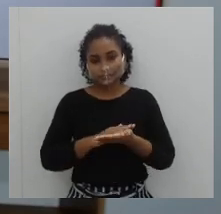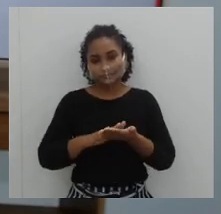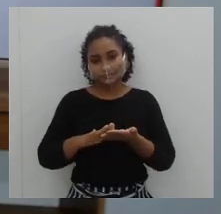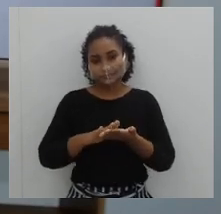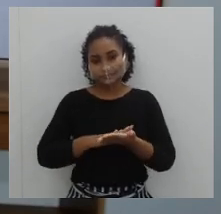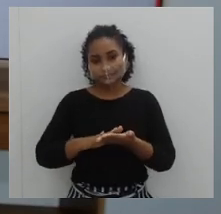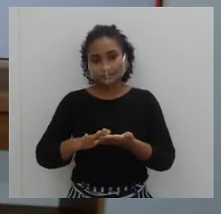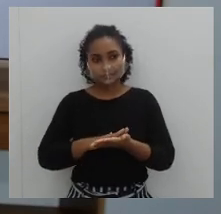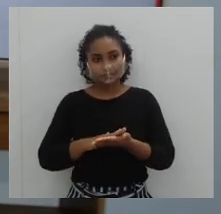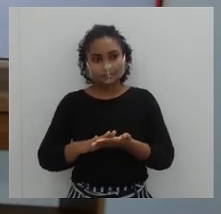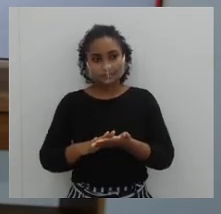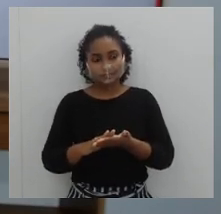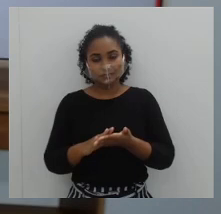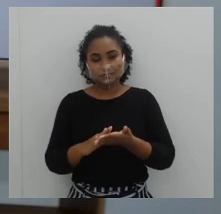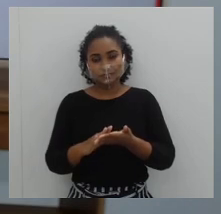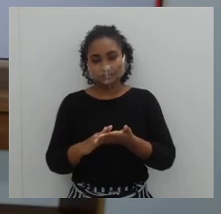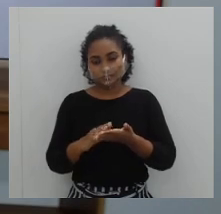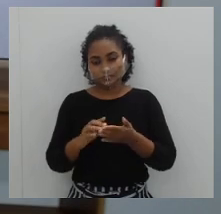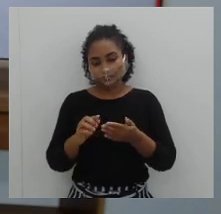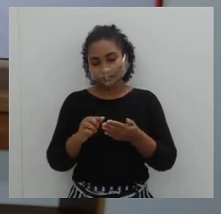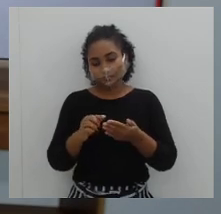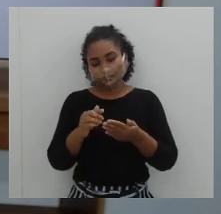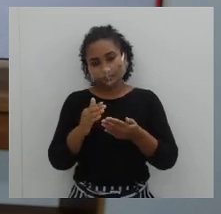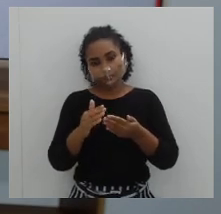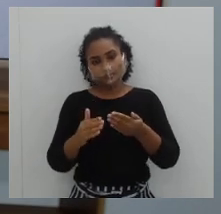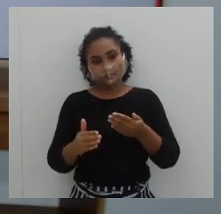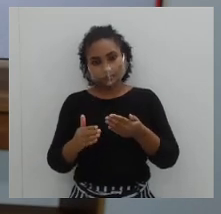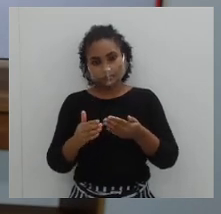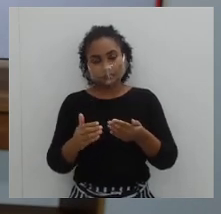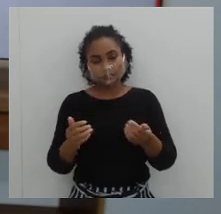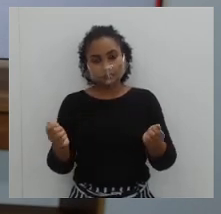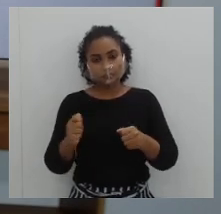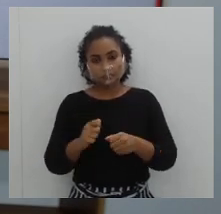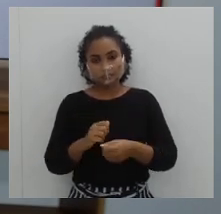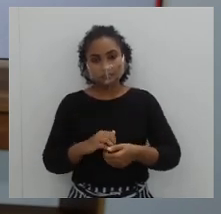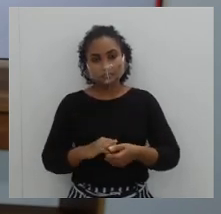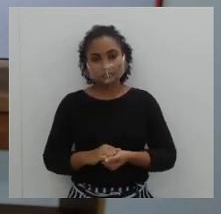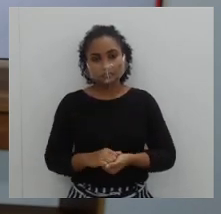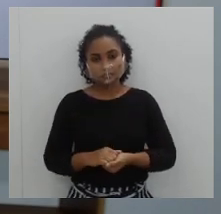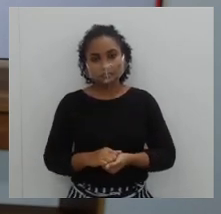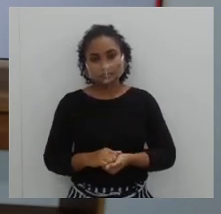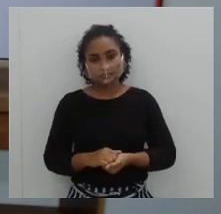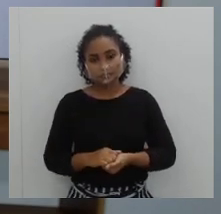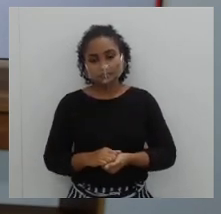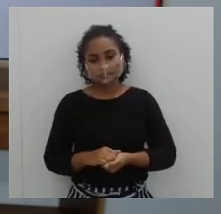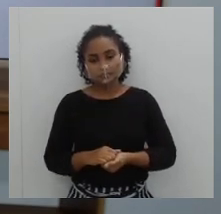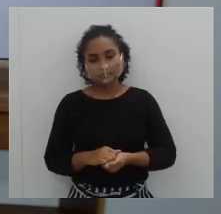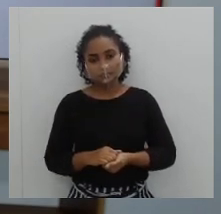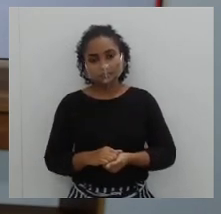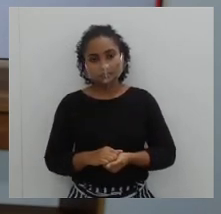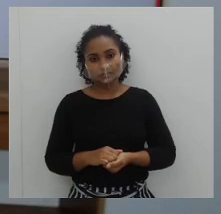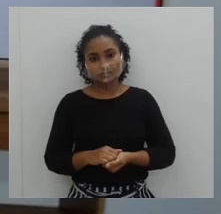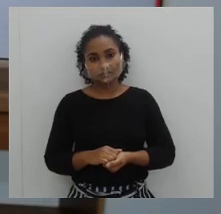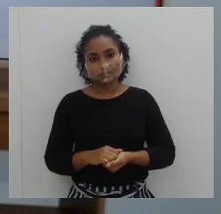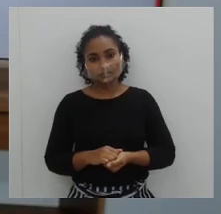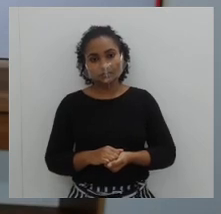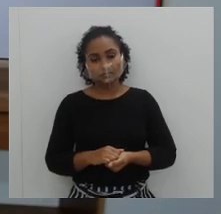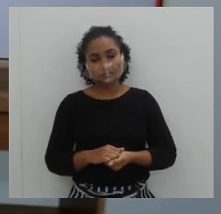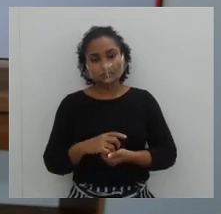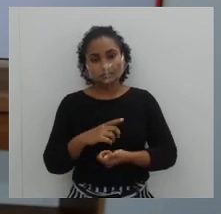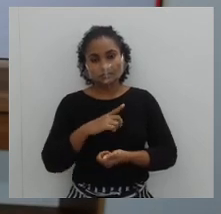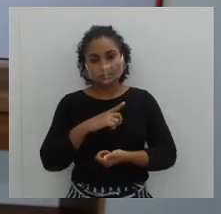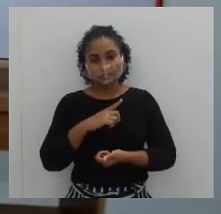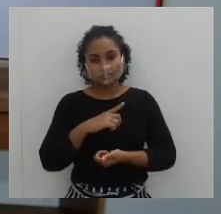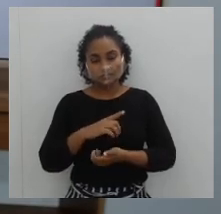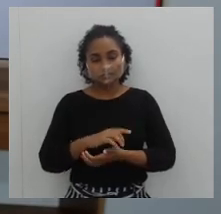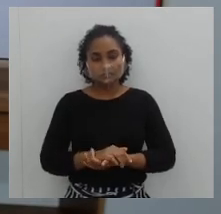face, que tem a mesma medida da face que está oposta a ela, a de baixo, certo?